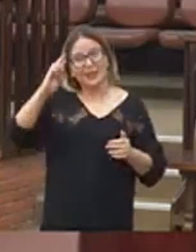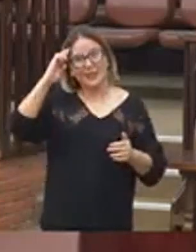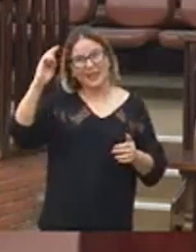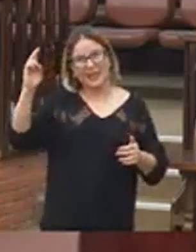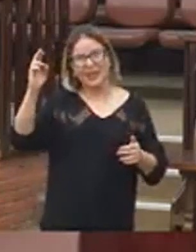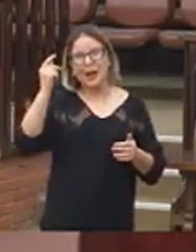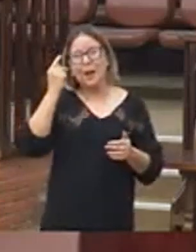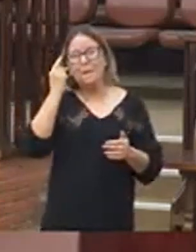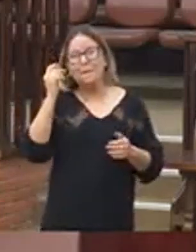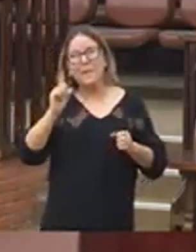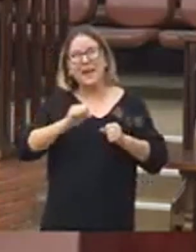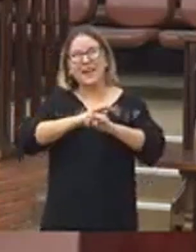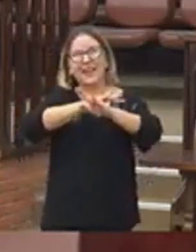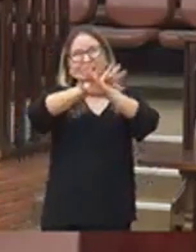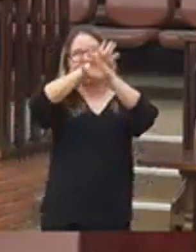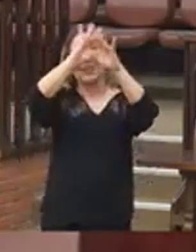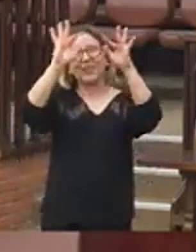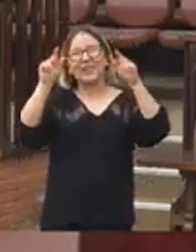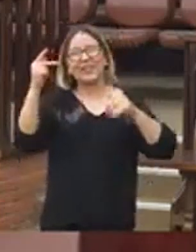Ele foi aperfeiçoado